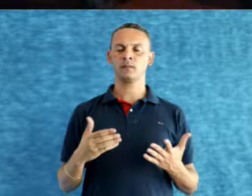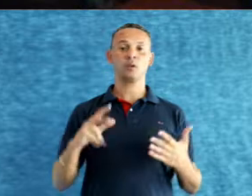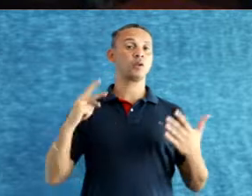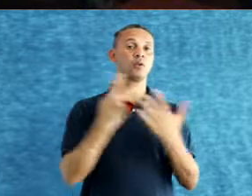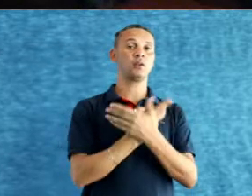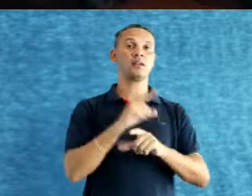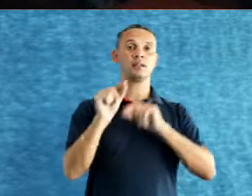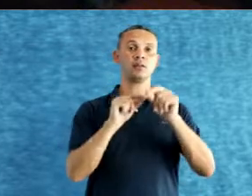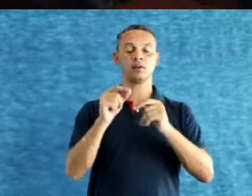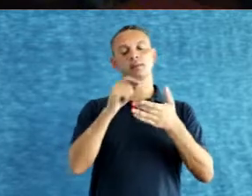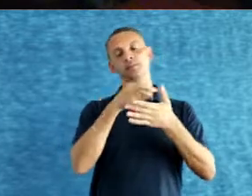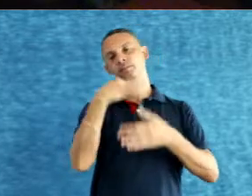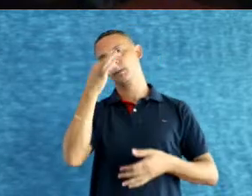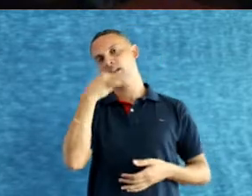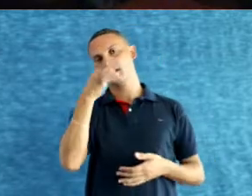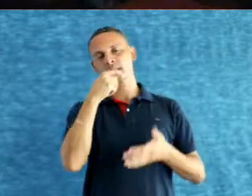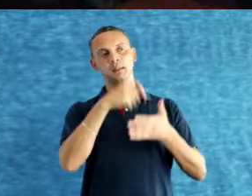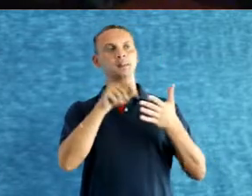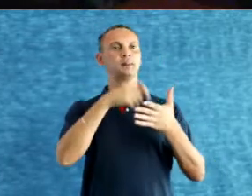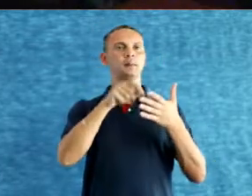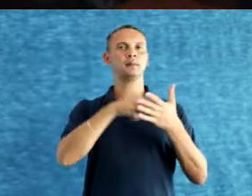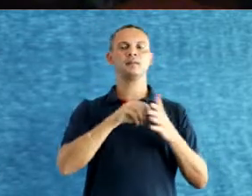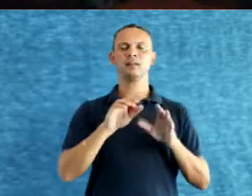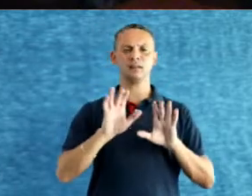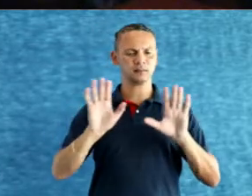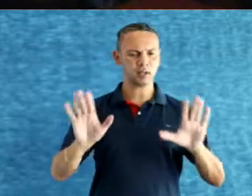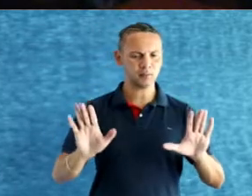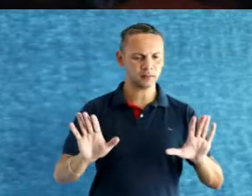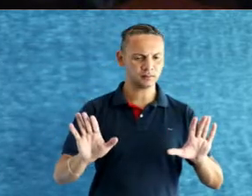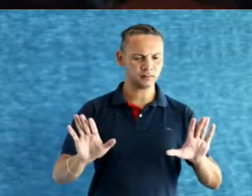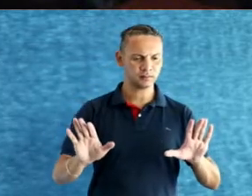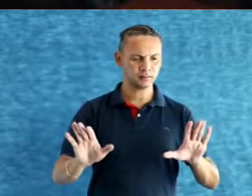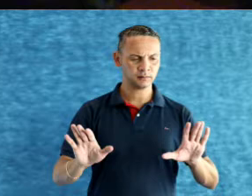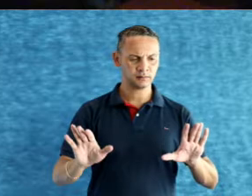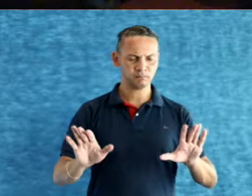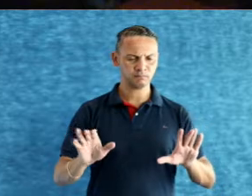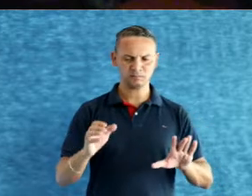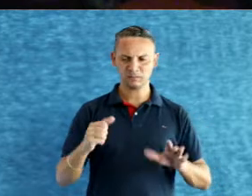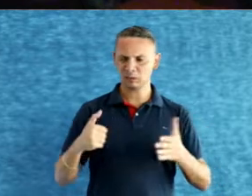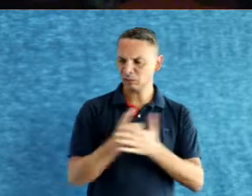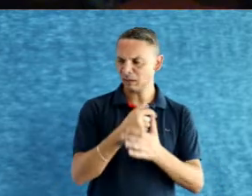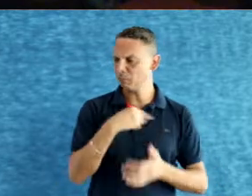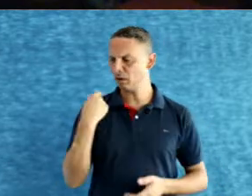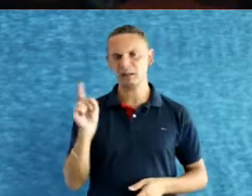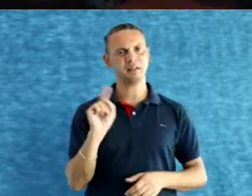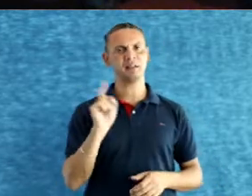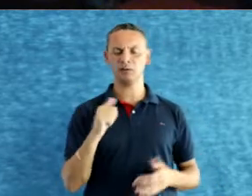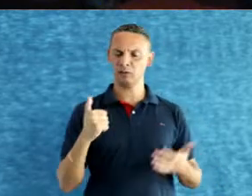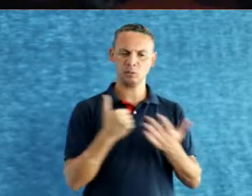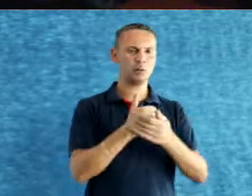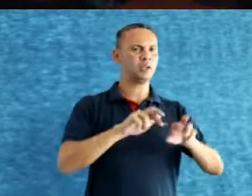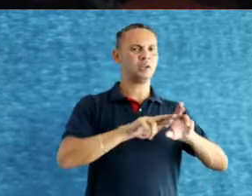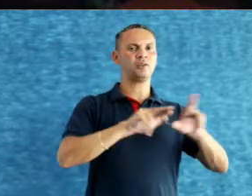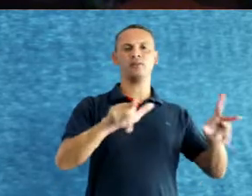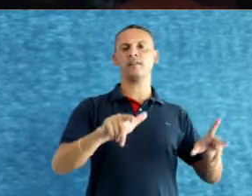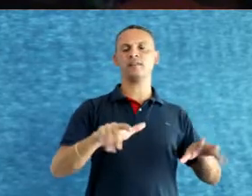fundo das matas, que lá talvez encontre outros seus, outros como você. Esse poema foi censurado.